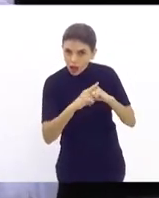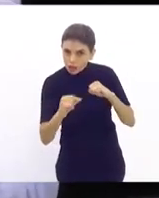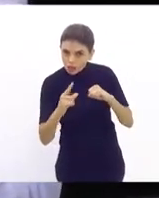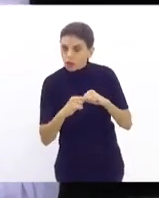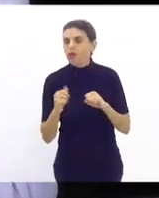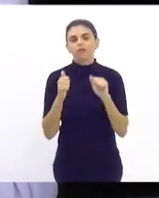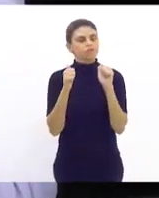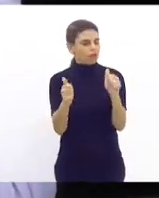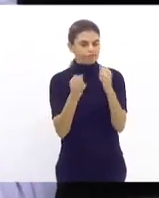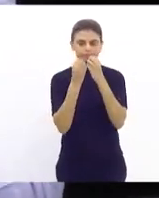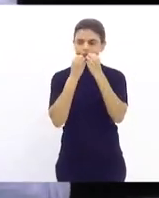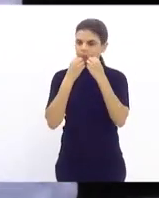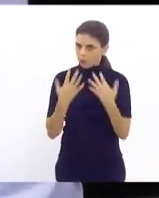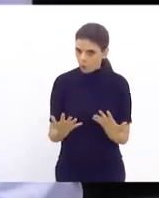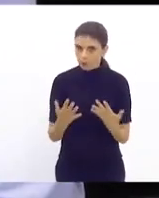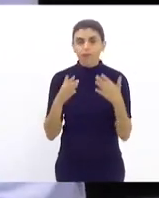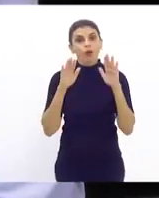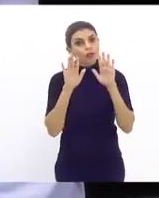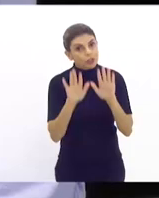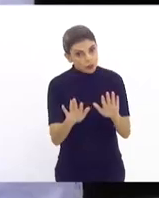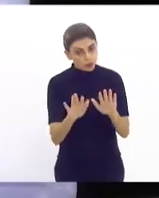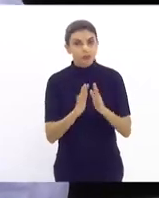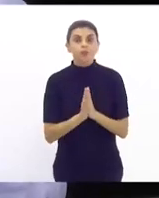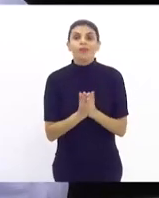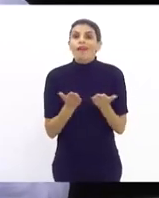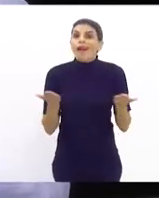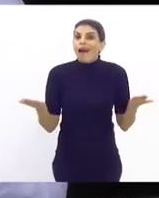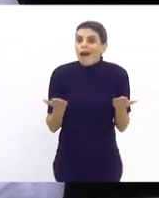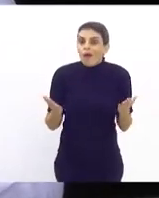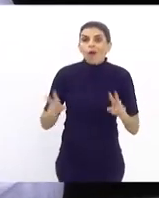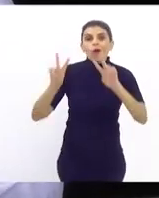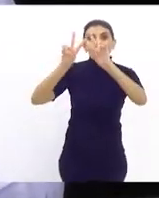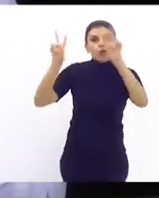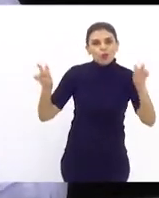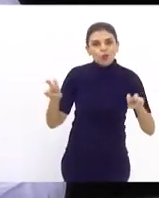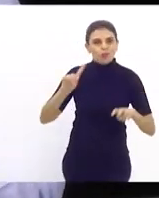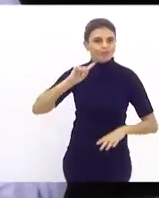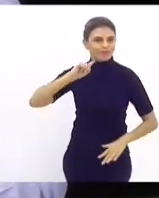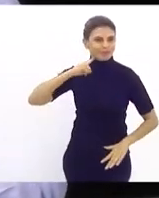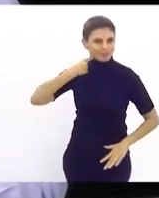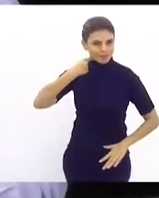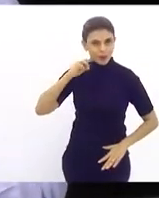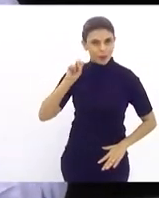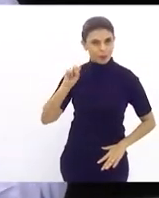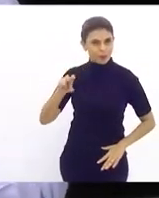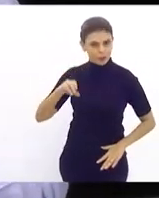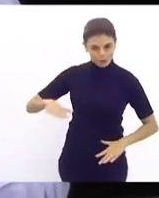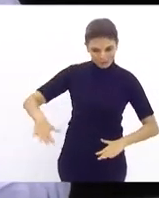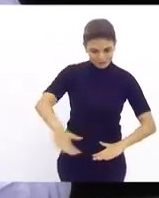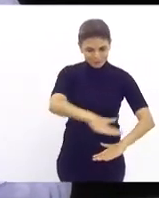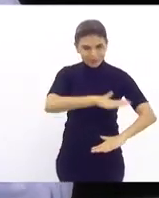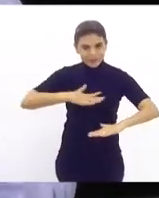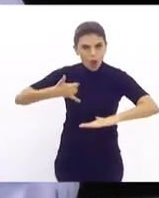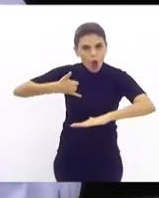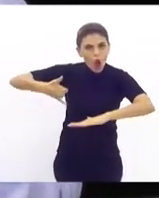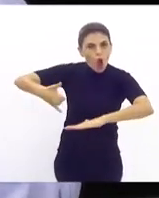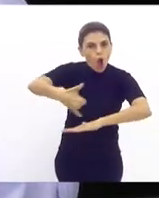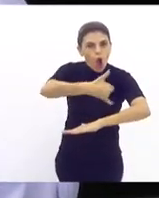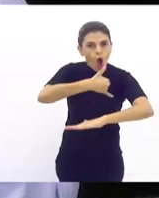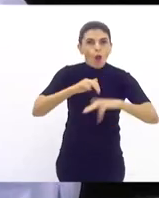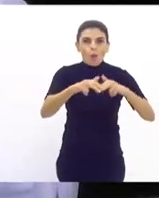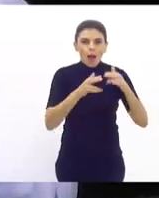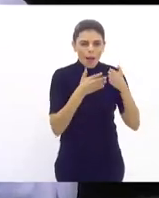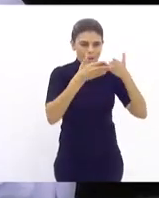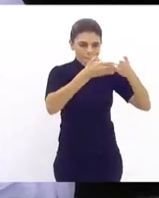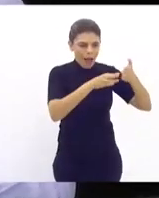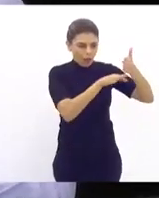Novamente. Bom, então, em relação a esse ponto. Agora, em relação à parte do óleo, que é uma das preocupações principais do deputado Jorge